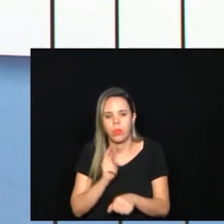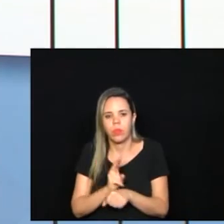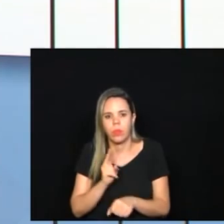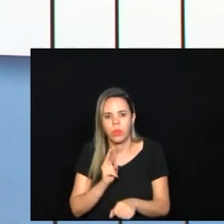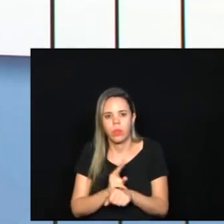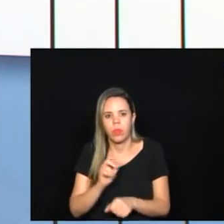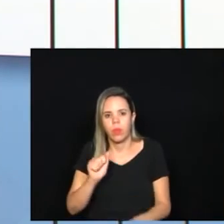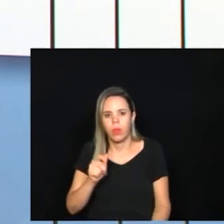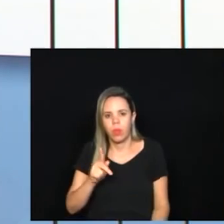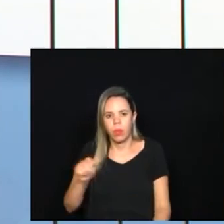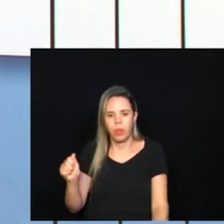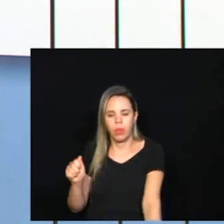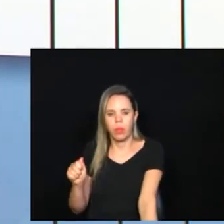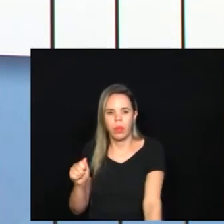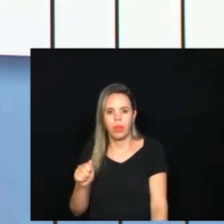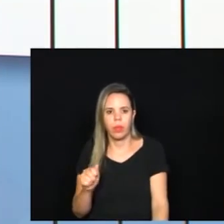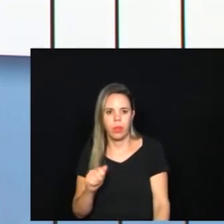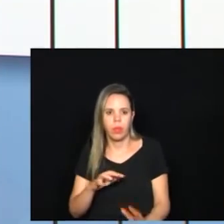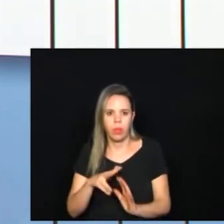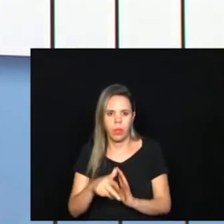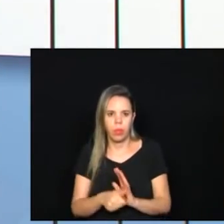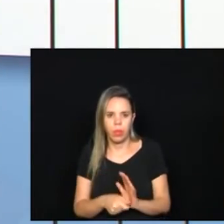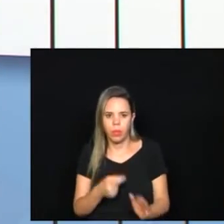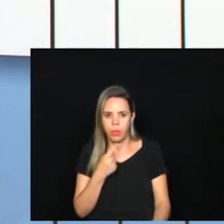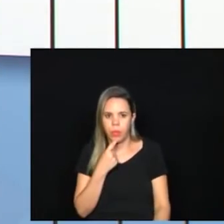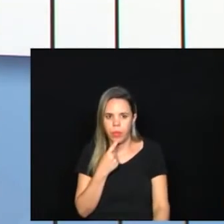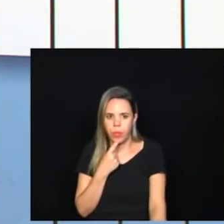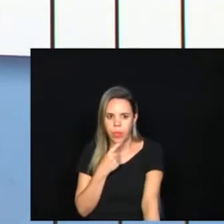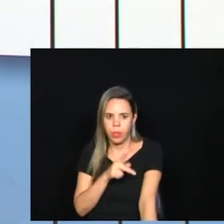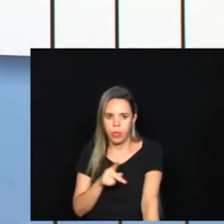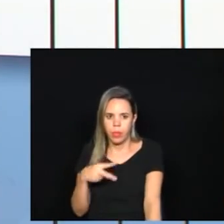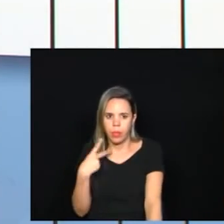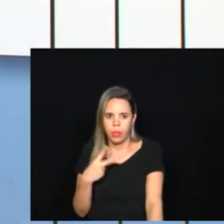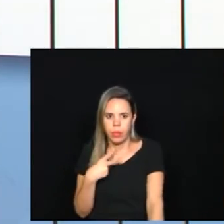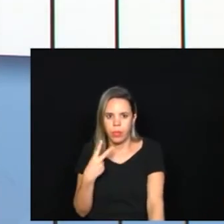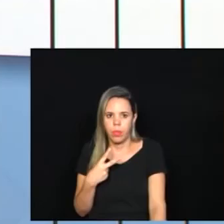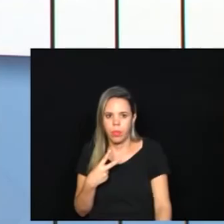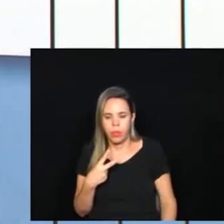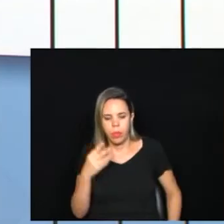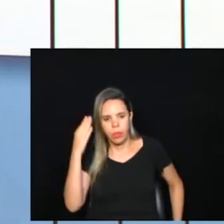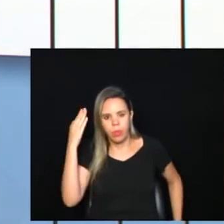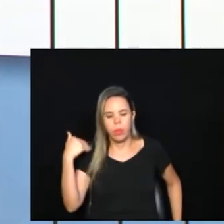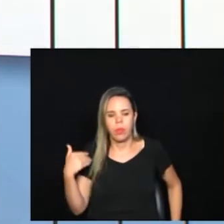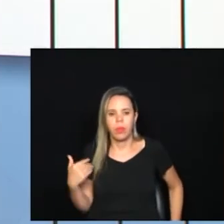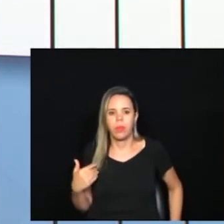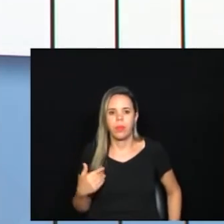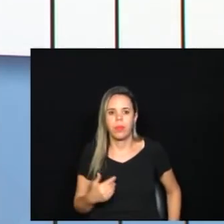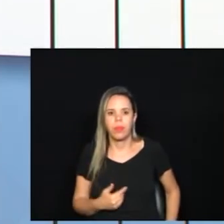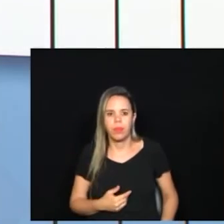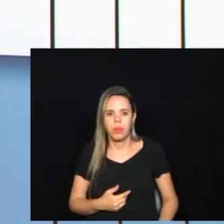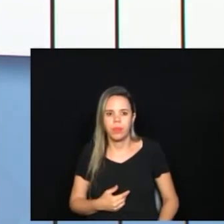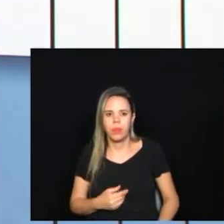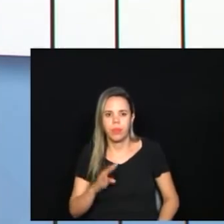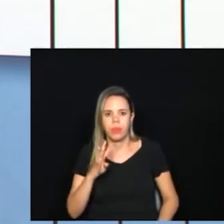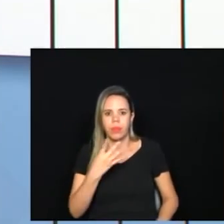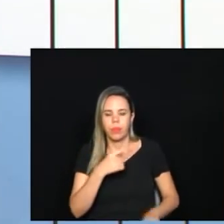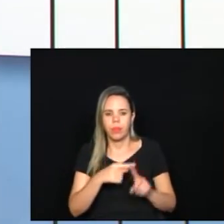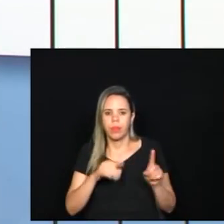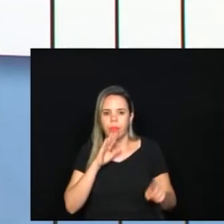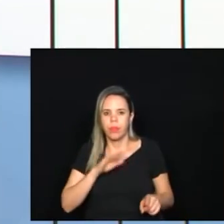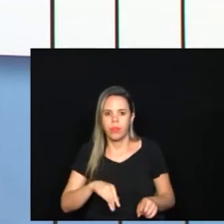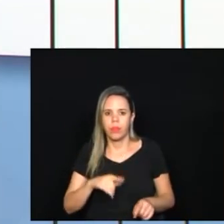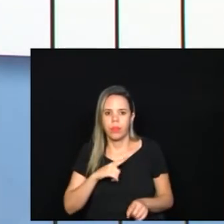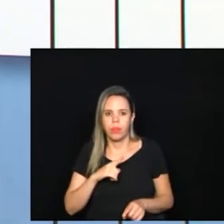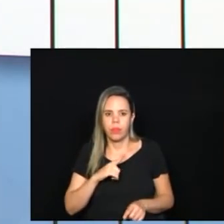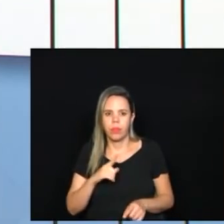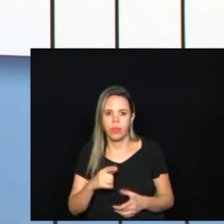da APA, a Área de Proteção Ambiental em Campinas, que é presidida pela vereadora Débora Palermo. E às 4h30 da tarde,